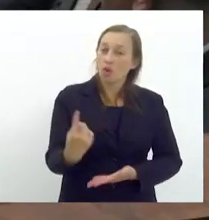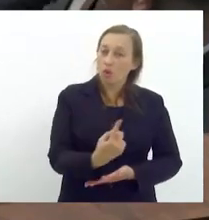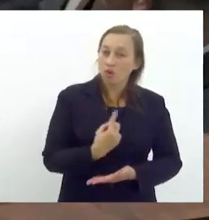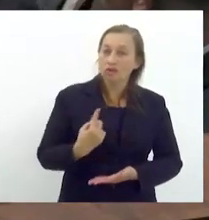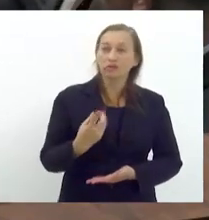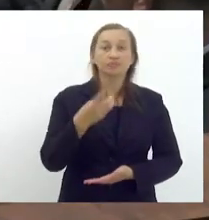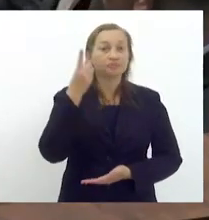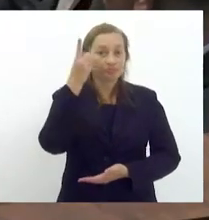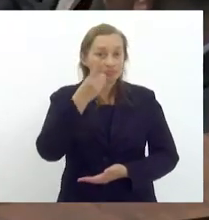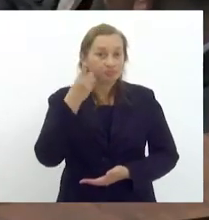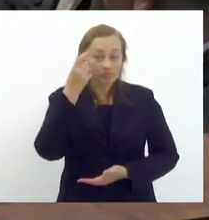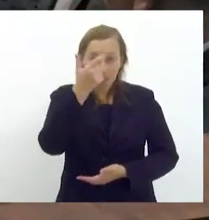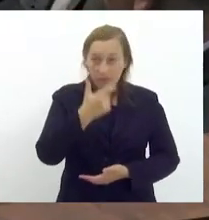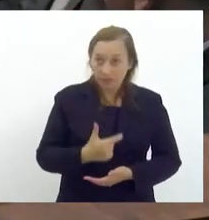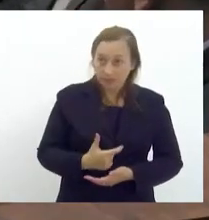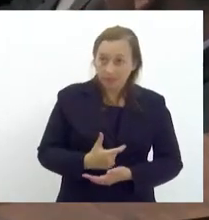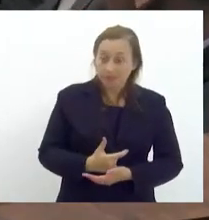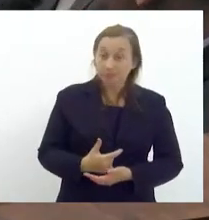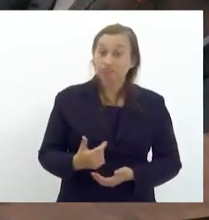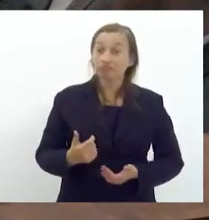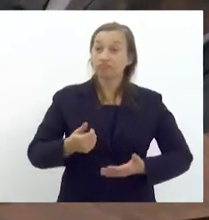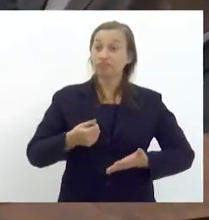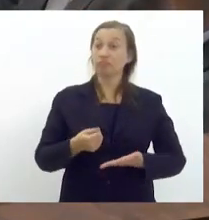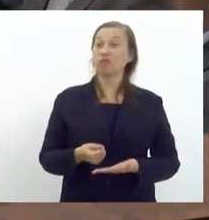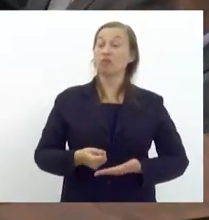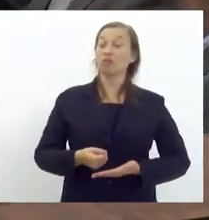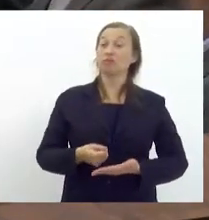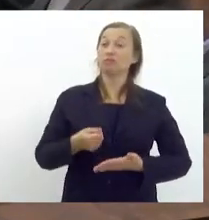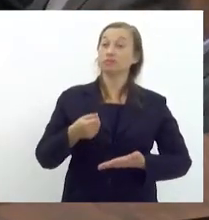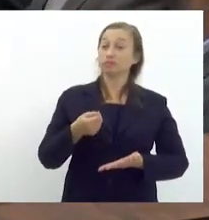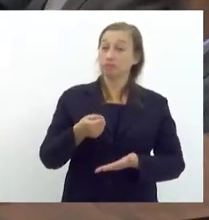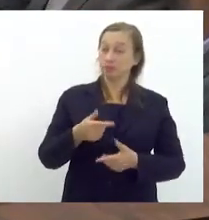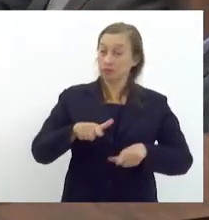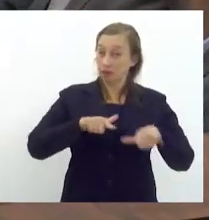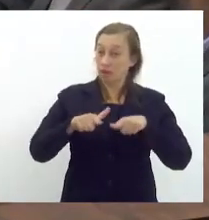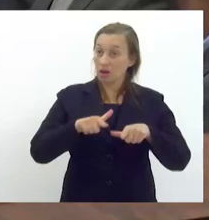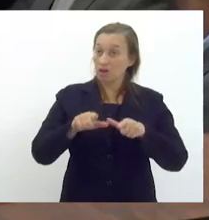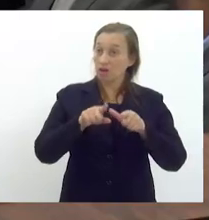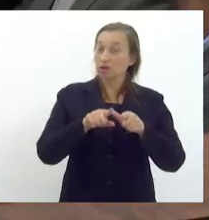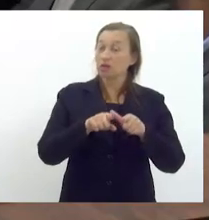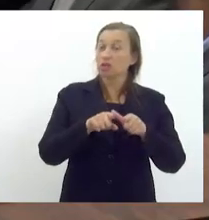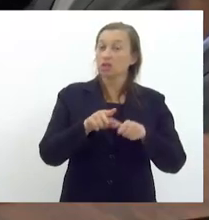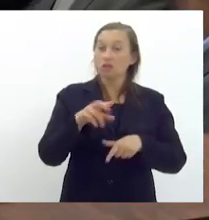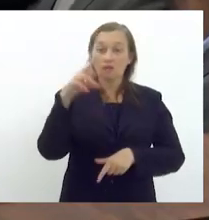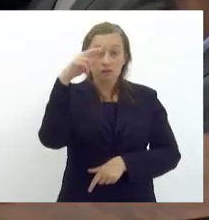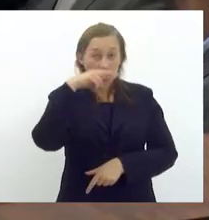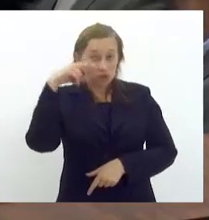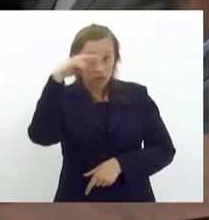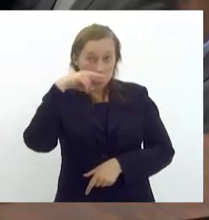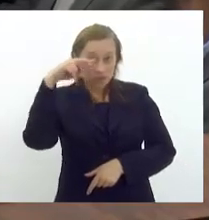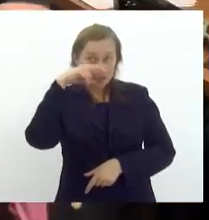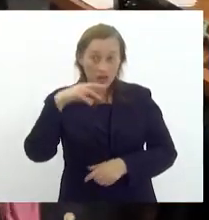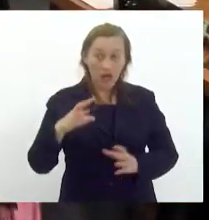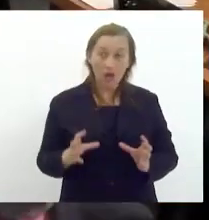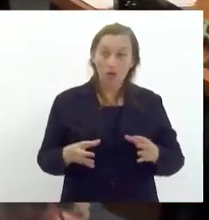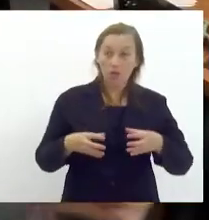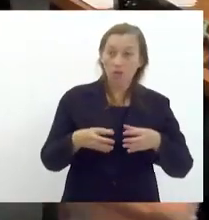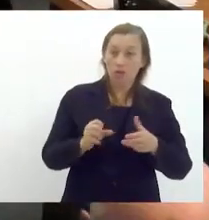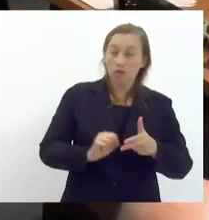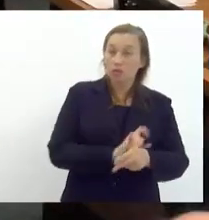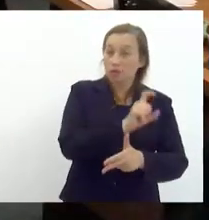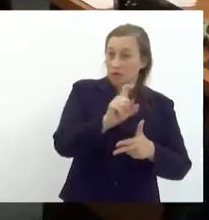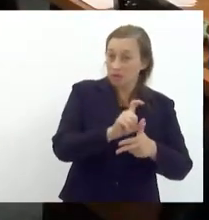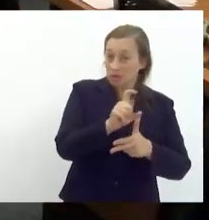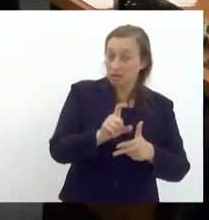parlamentares temos o dever poder de fiscalizar os órgãos do Poder Executivo e não seria